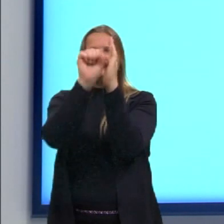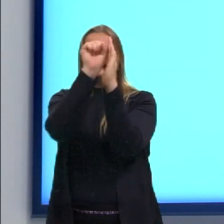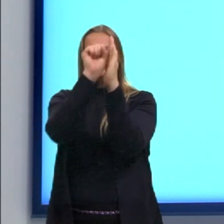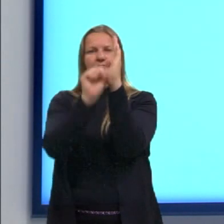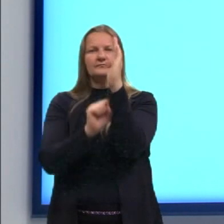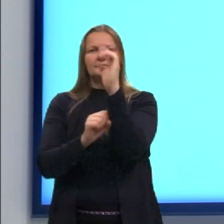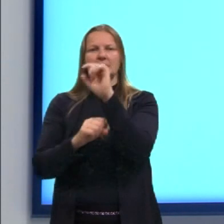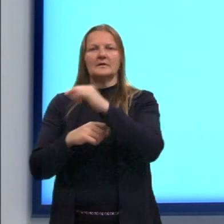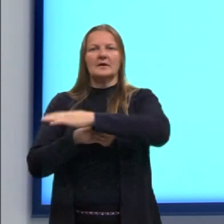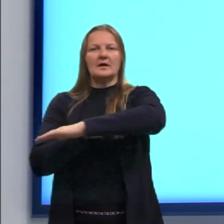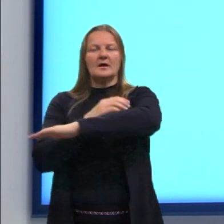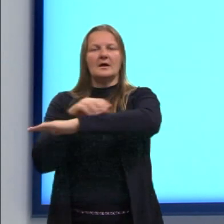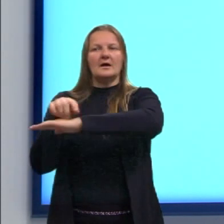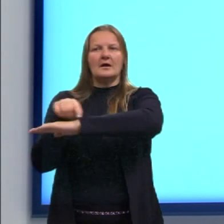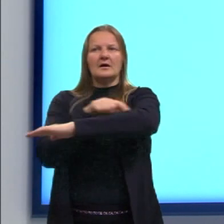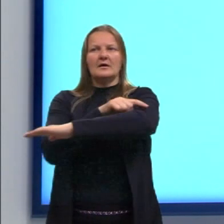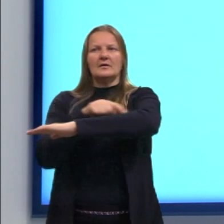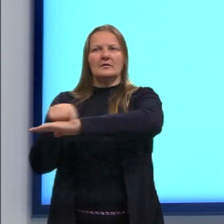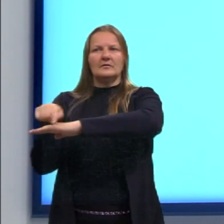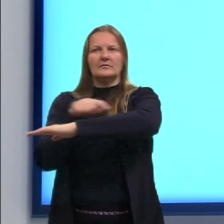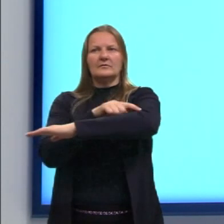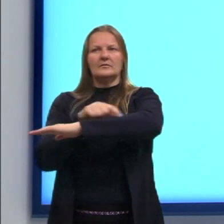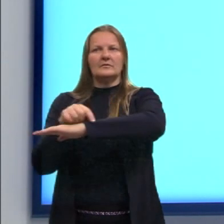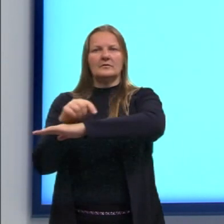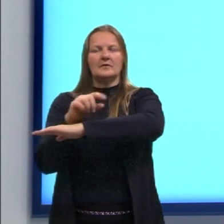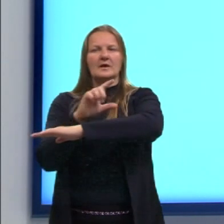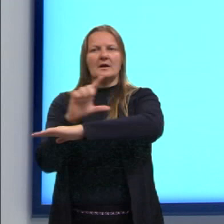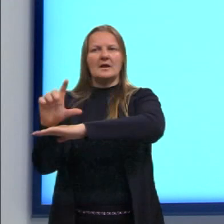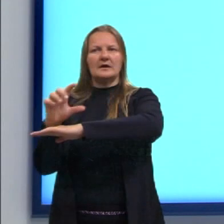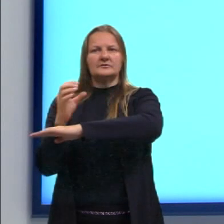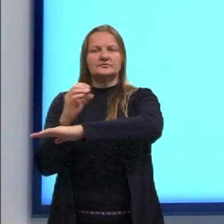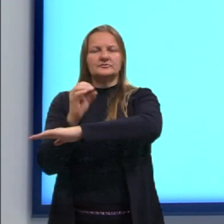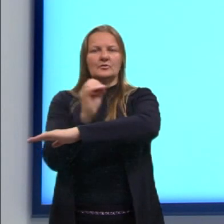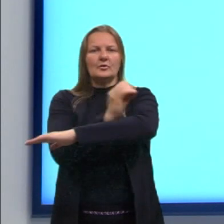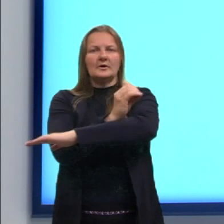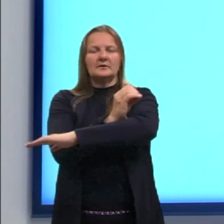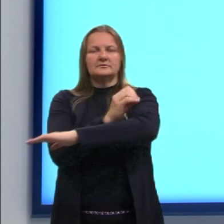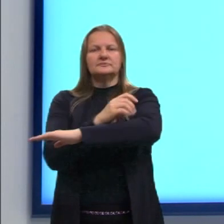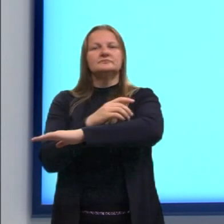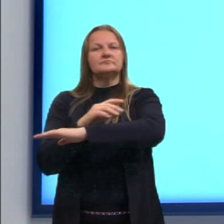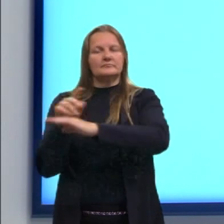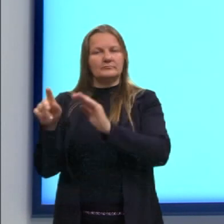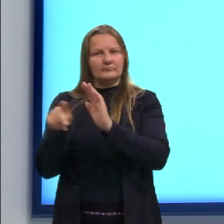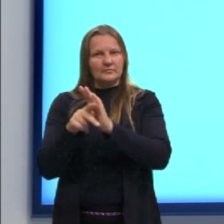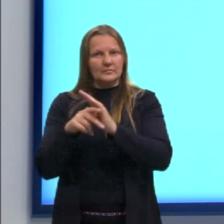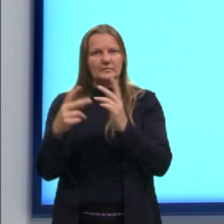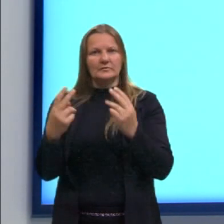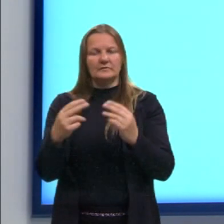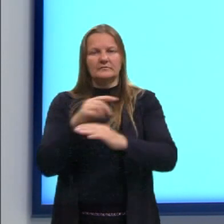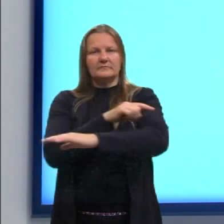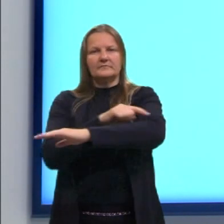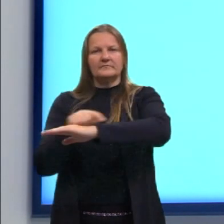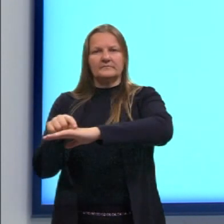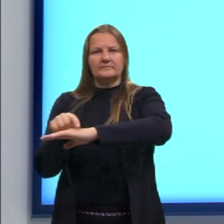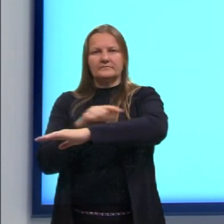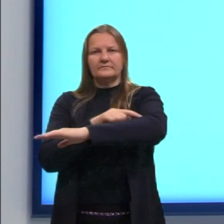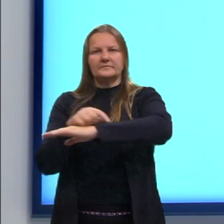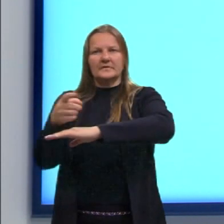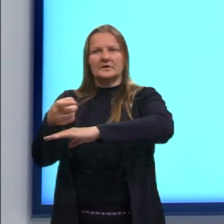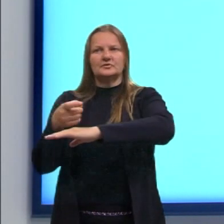direção leste-oeste é a mesma do eixo X, sendo que o sentido leste é o sentido, então, de crescimento de